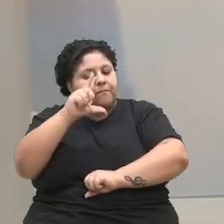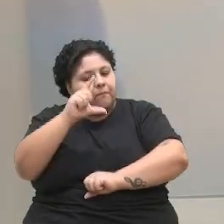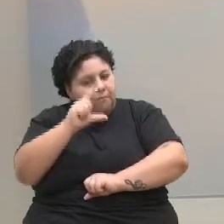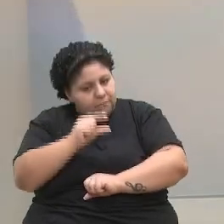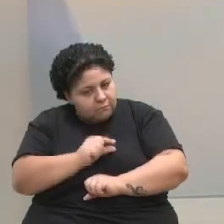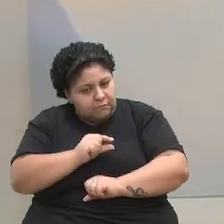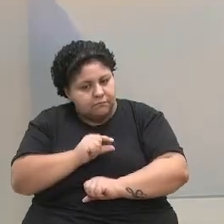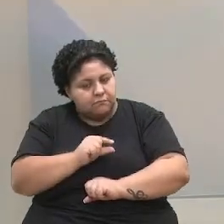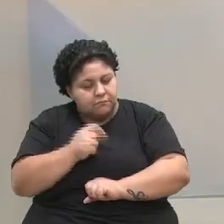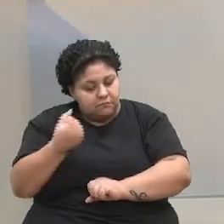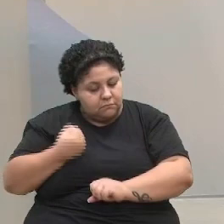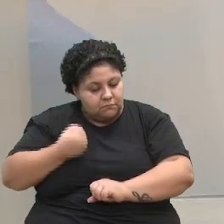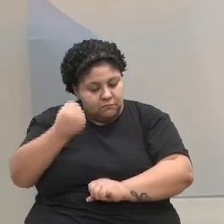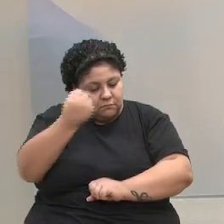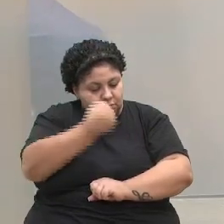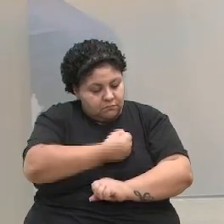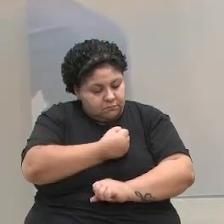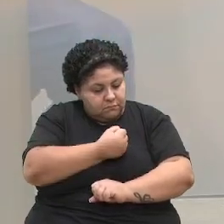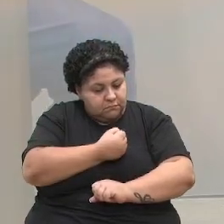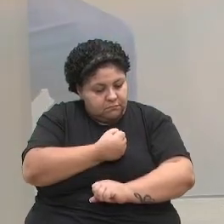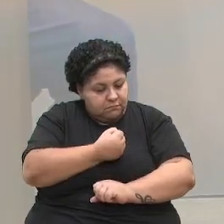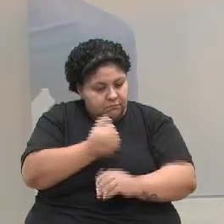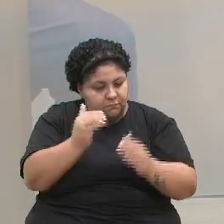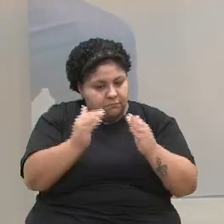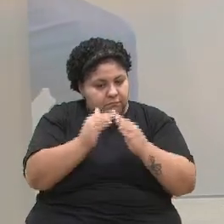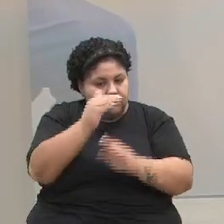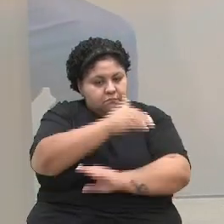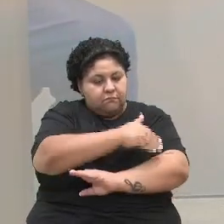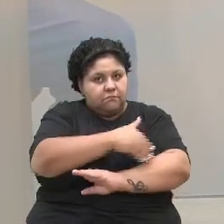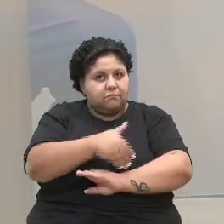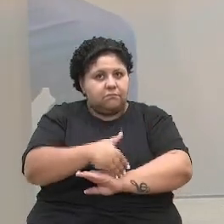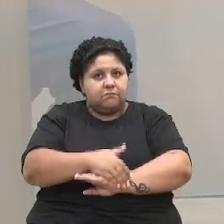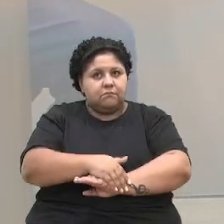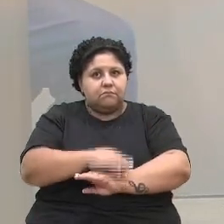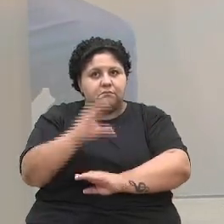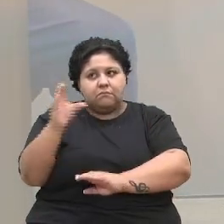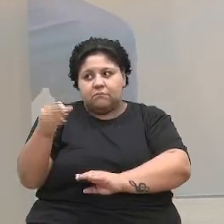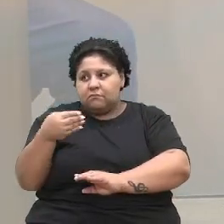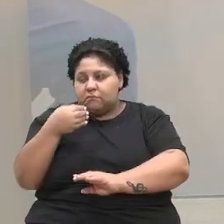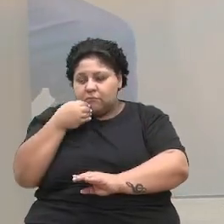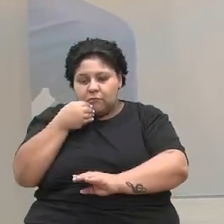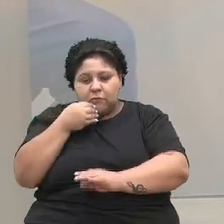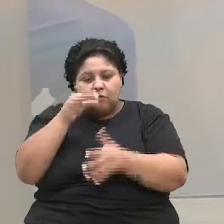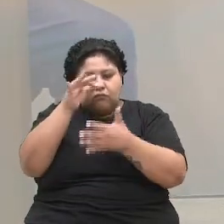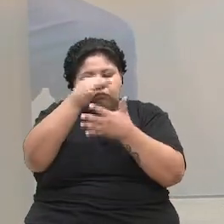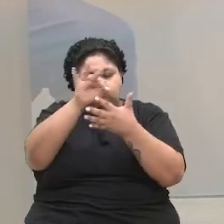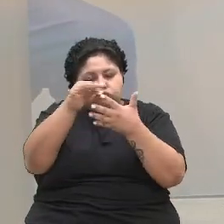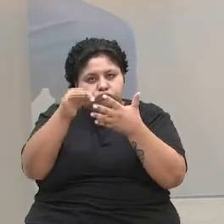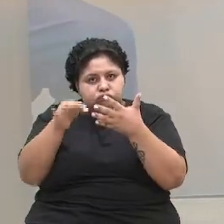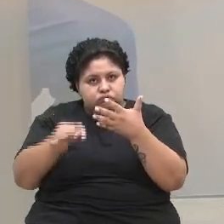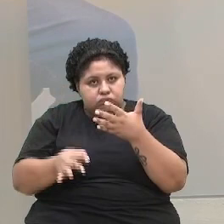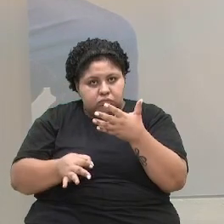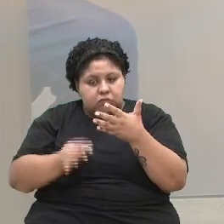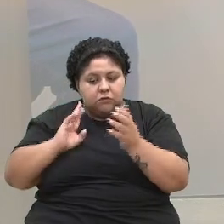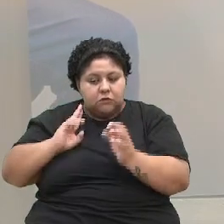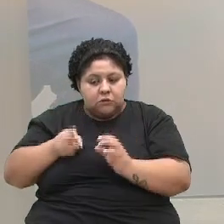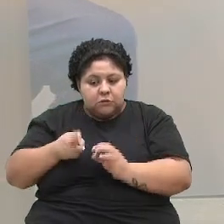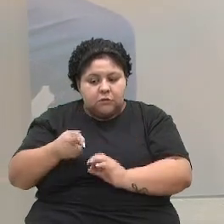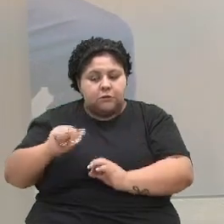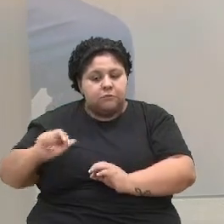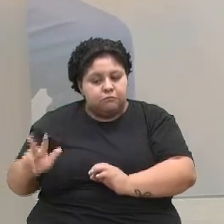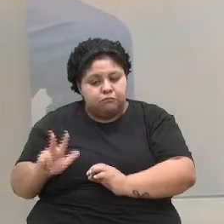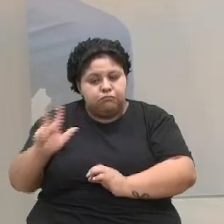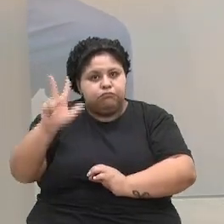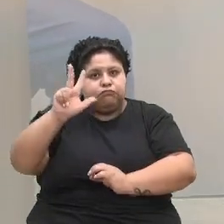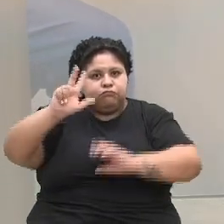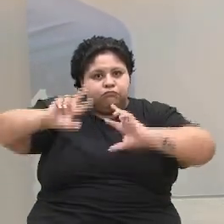o número de moradores de rua. Obrigado. Claro, com critérios e sempre valorizando o ser